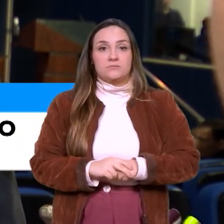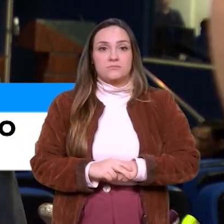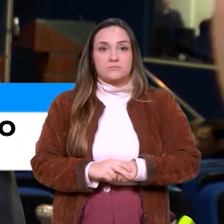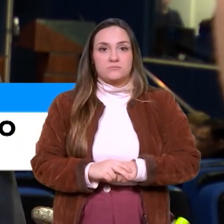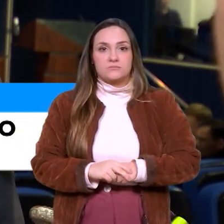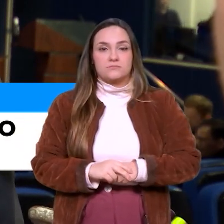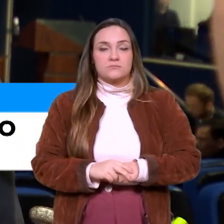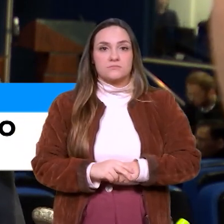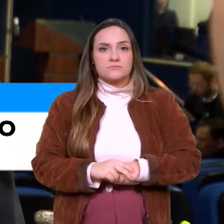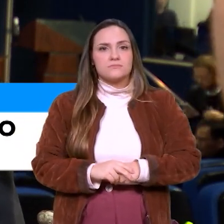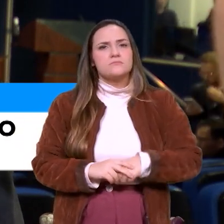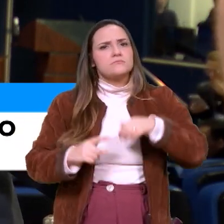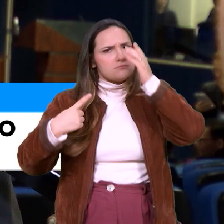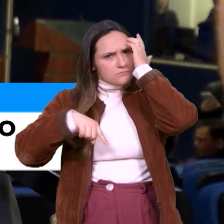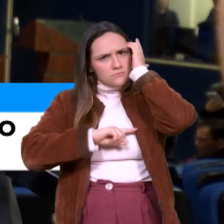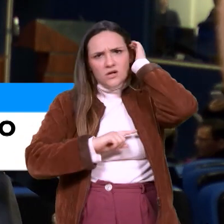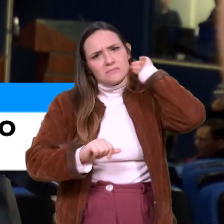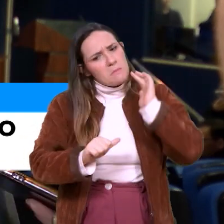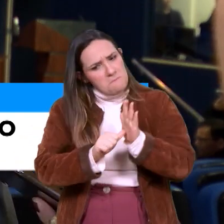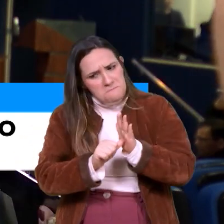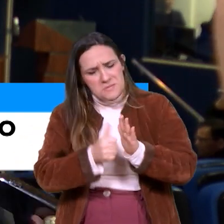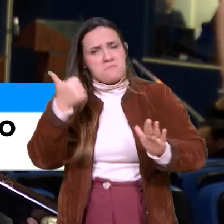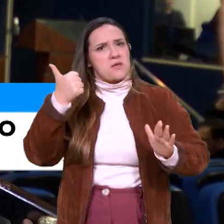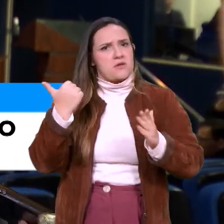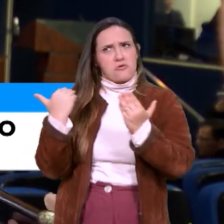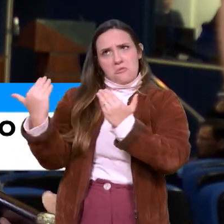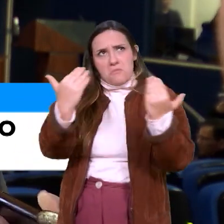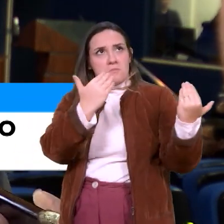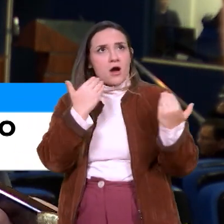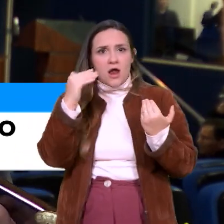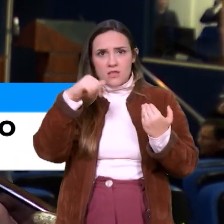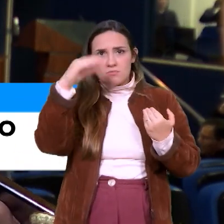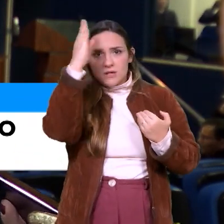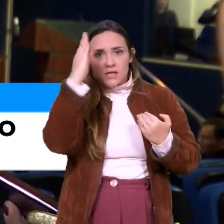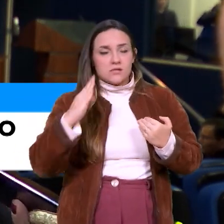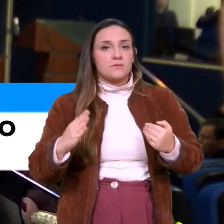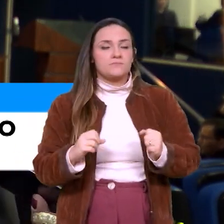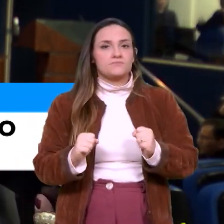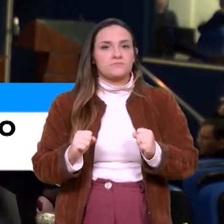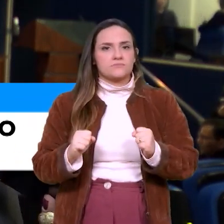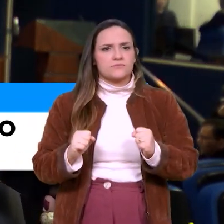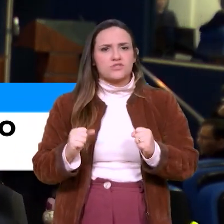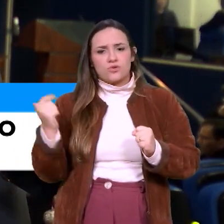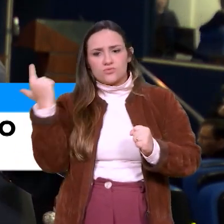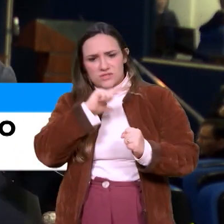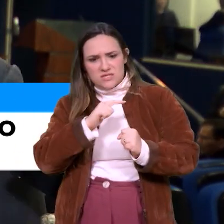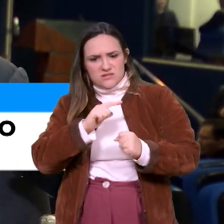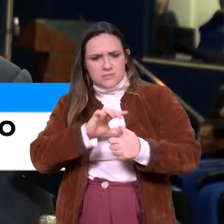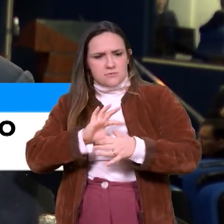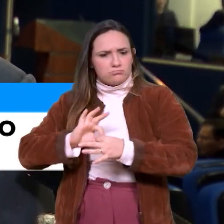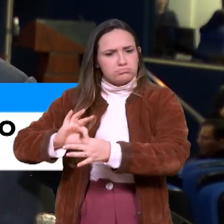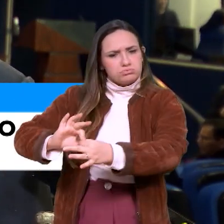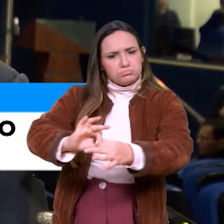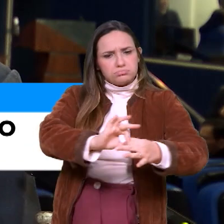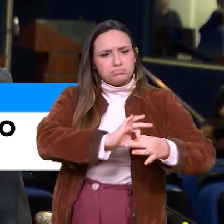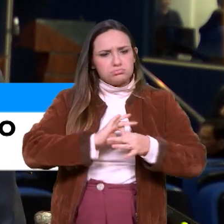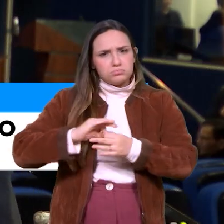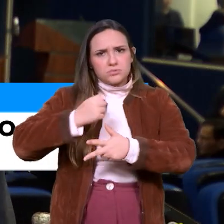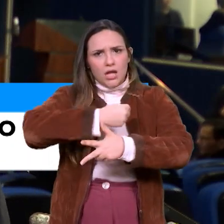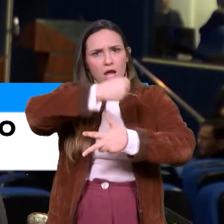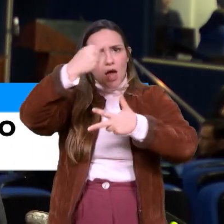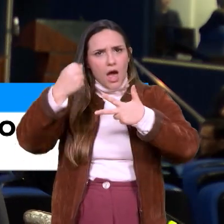que talvez possamos ser o pioneiro isso a nível de Brasil, esta integração de todos